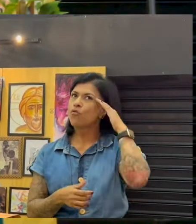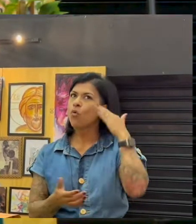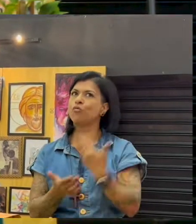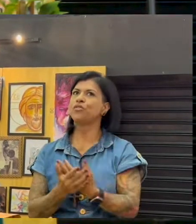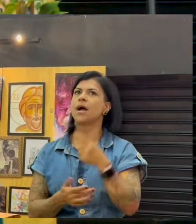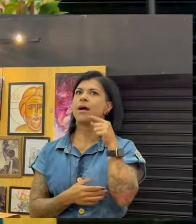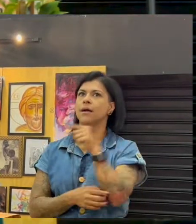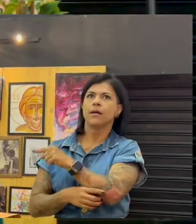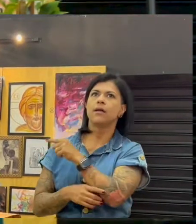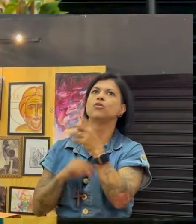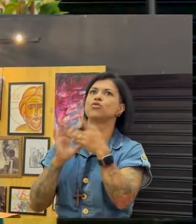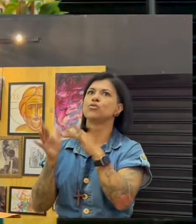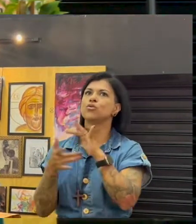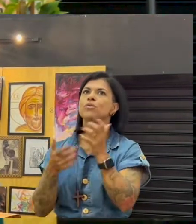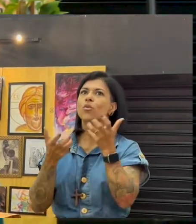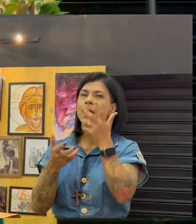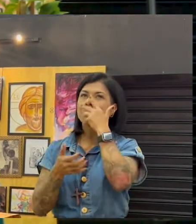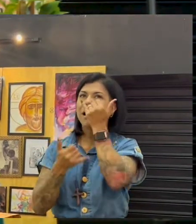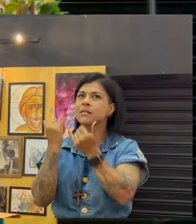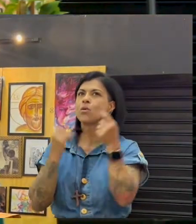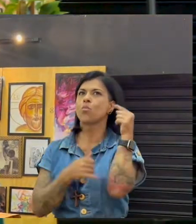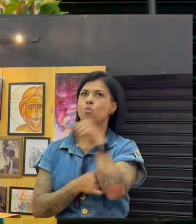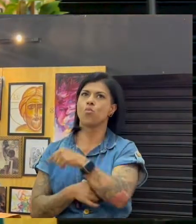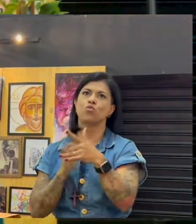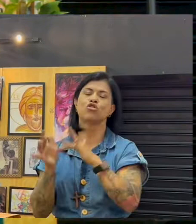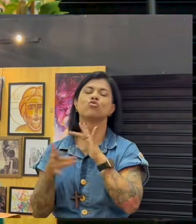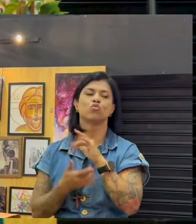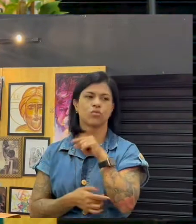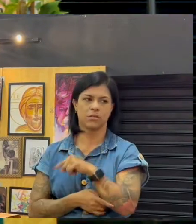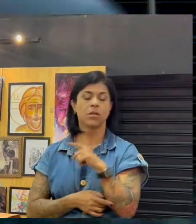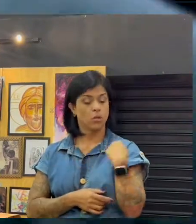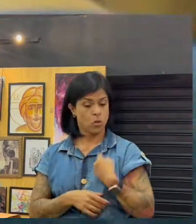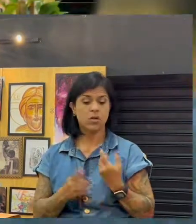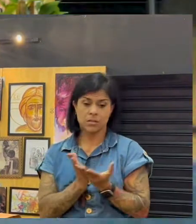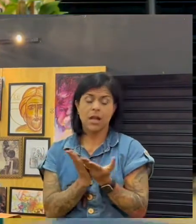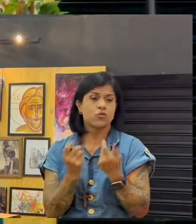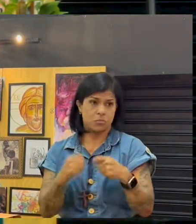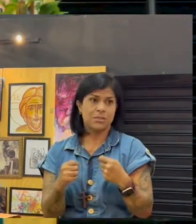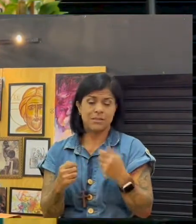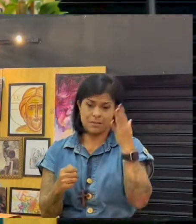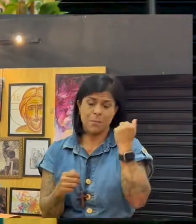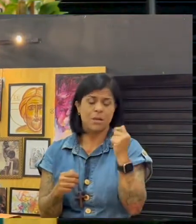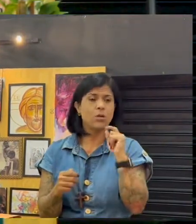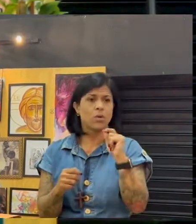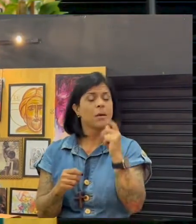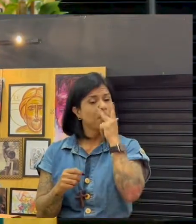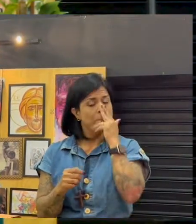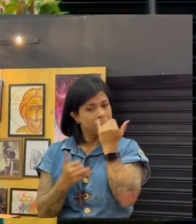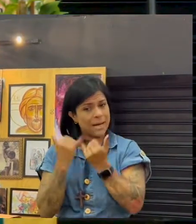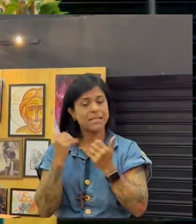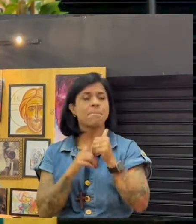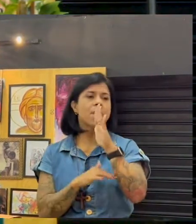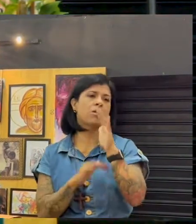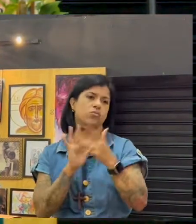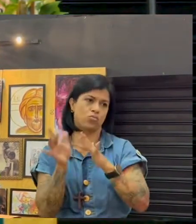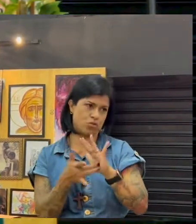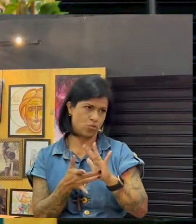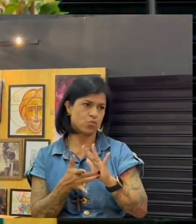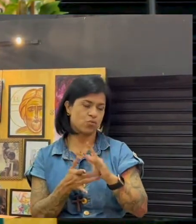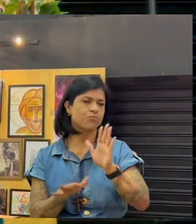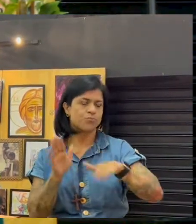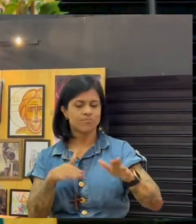lá, se esse trabalho está se realizando ou não. Mas é como você tem sido nesse trabalho. Você tem sido discípulo de Jesus lá